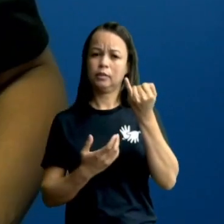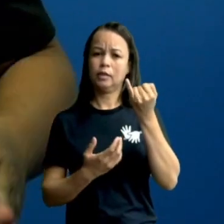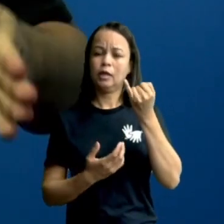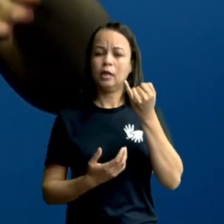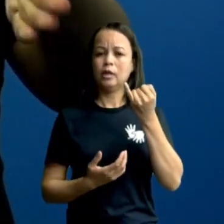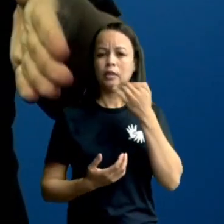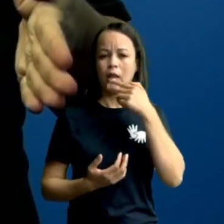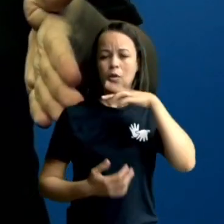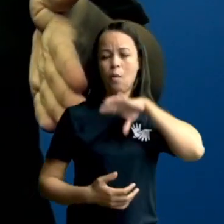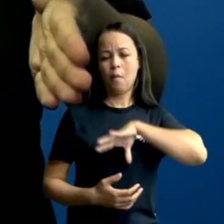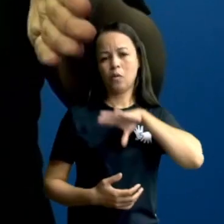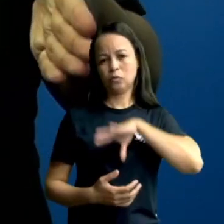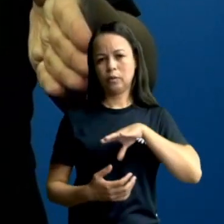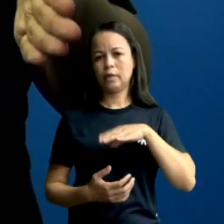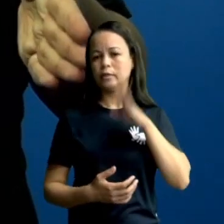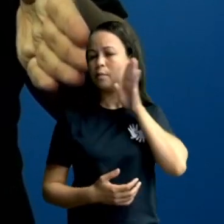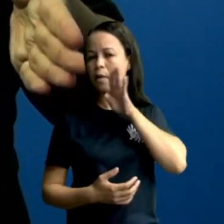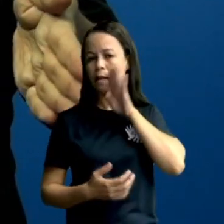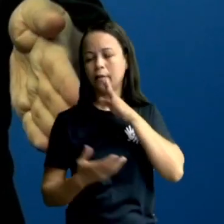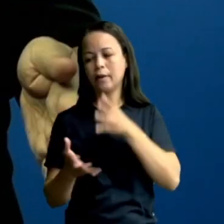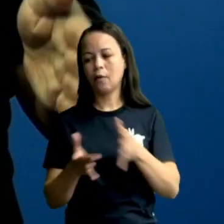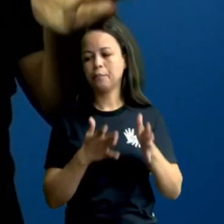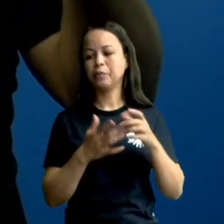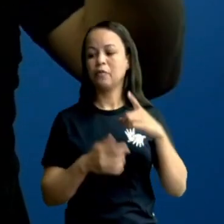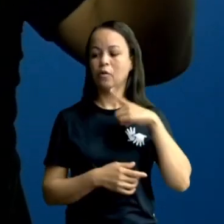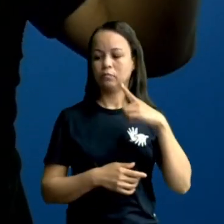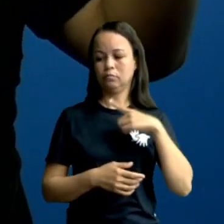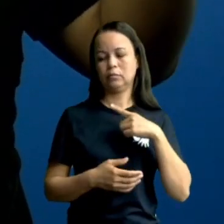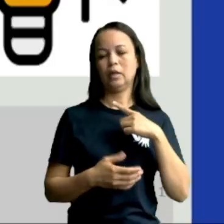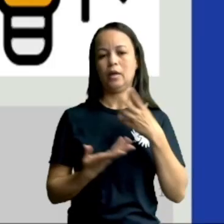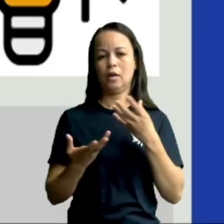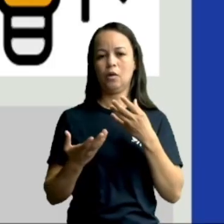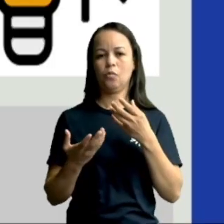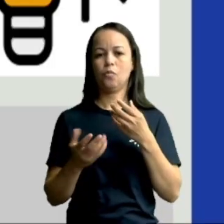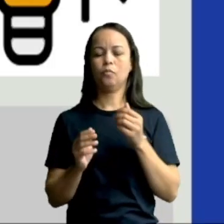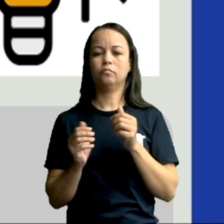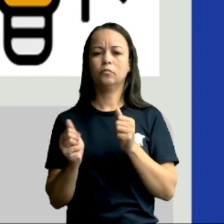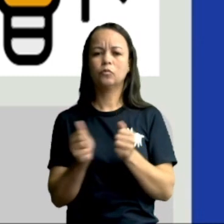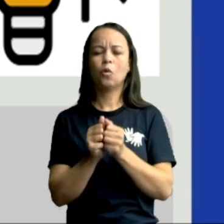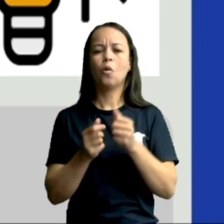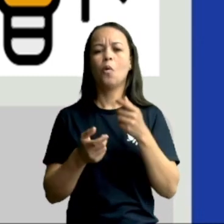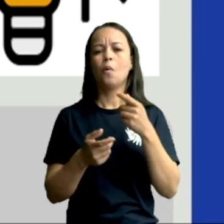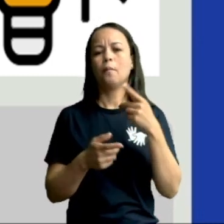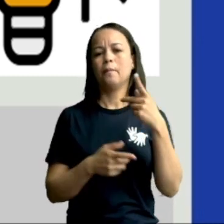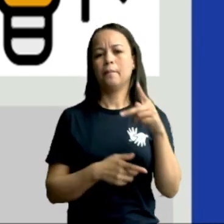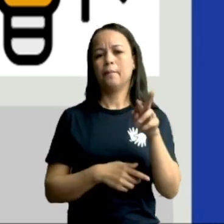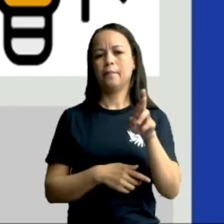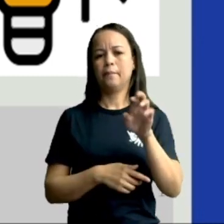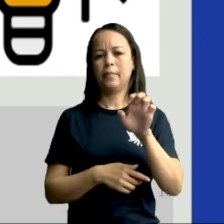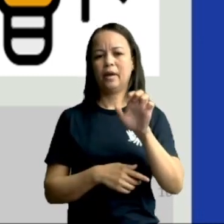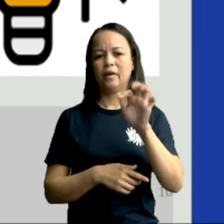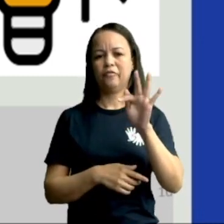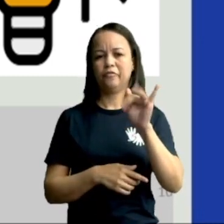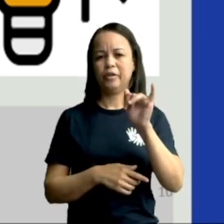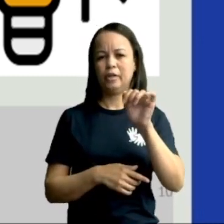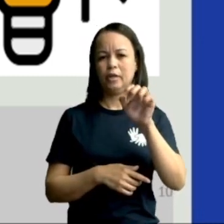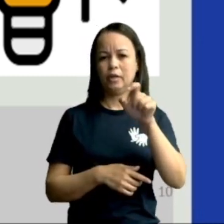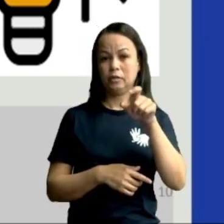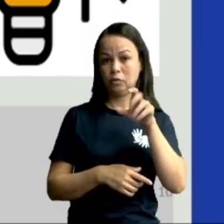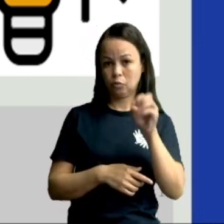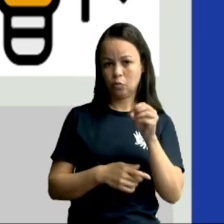legal. Aqui a gente vai ter uma anexação tanto de um prefixo quanto de um sufixo à